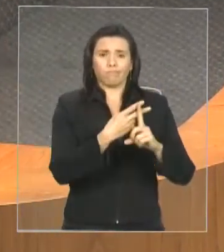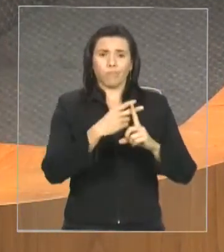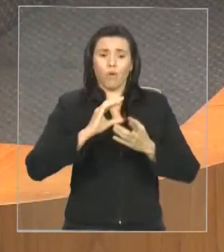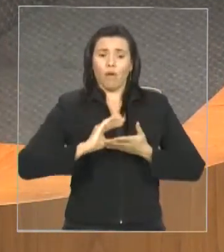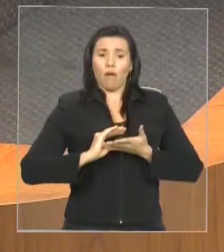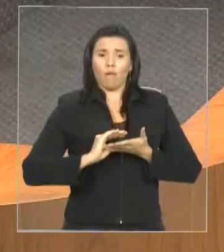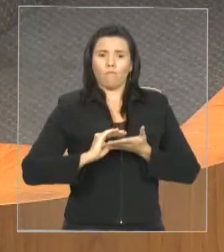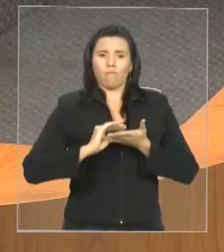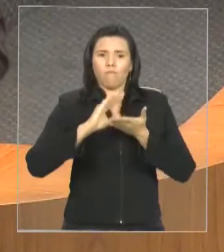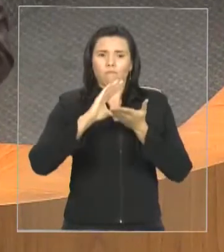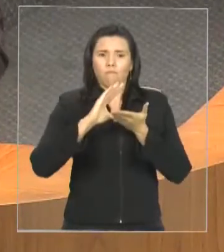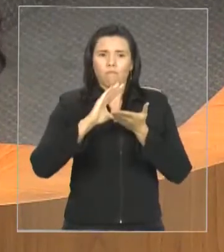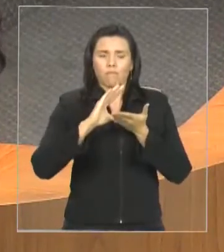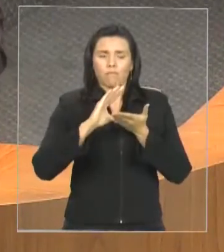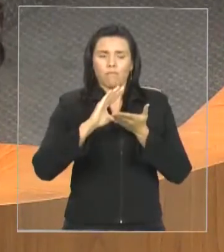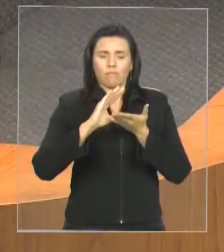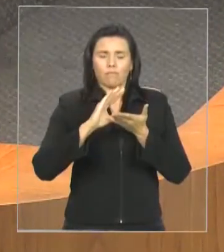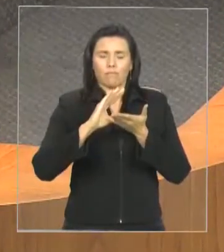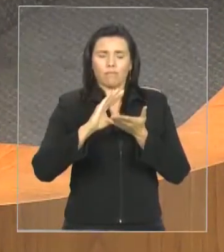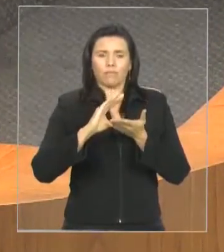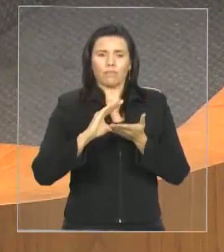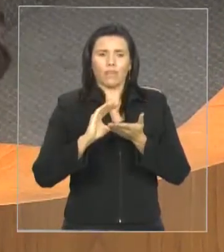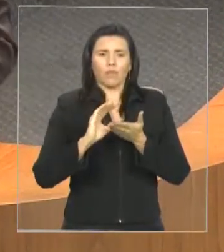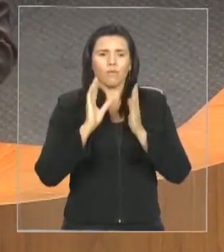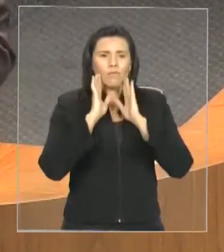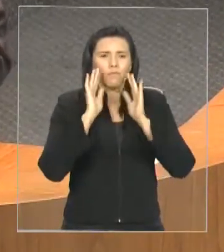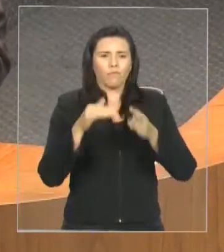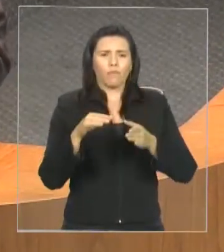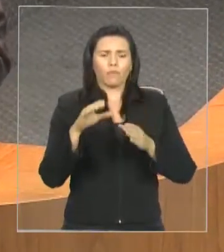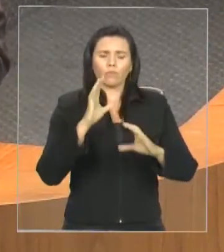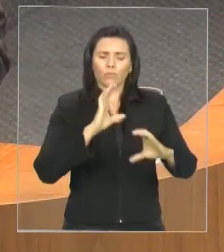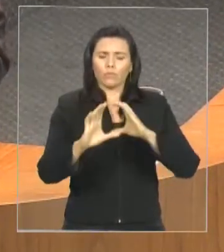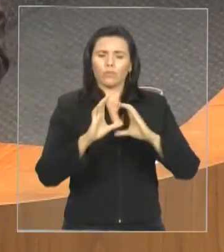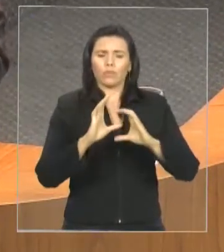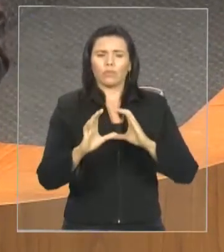para fazer uma propaganda que não existe. Uma propaganda enganosa.